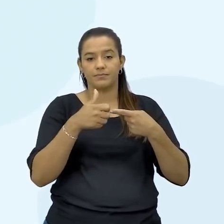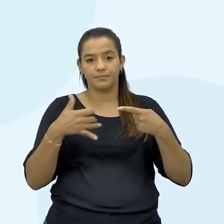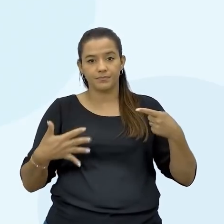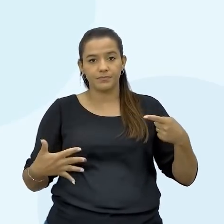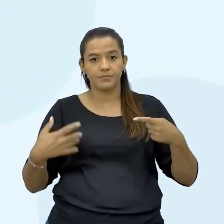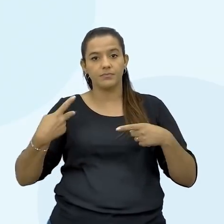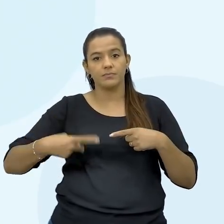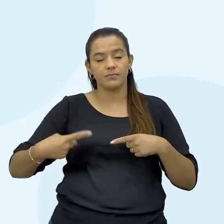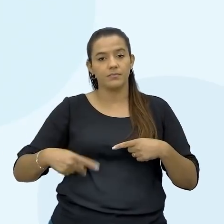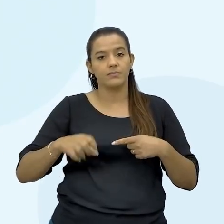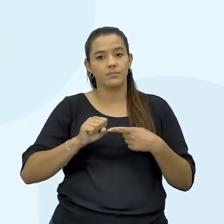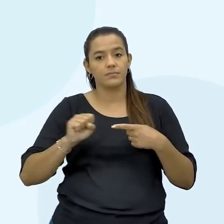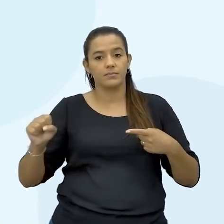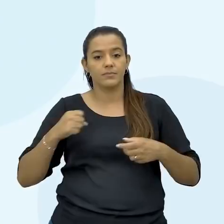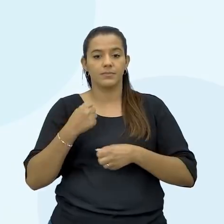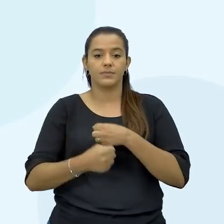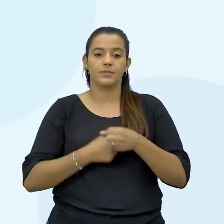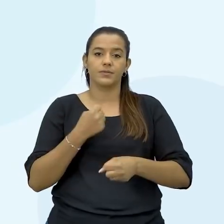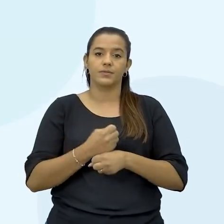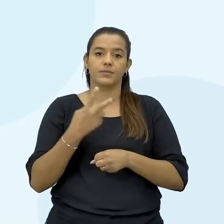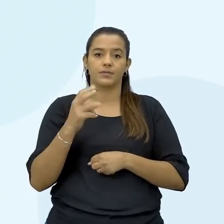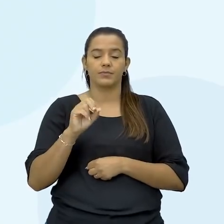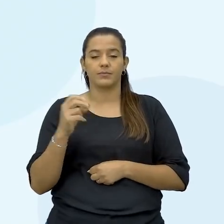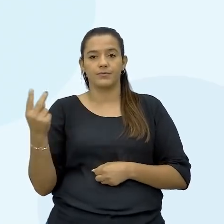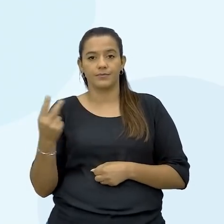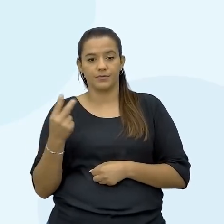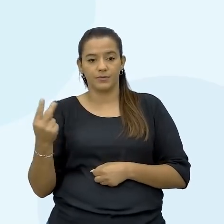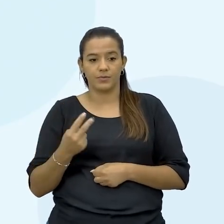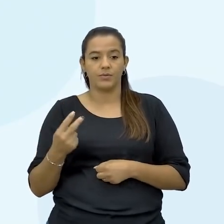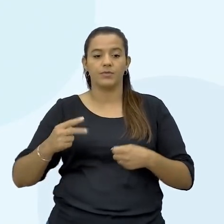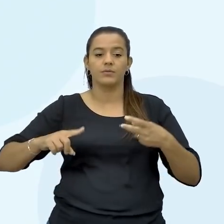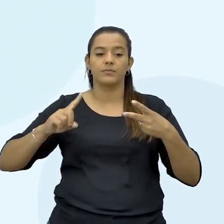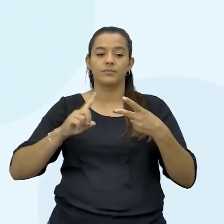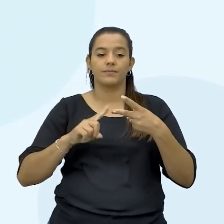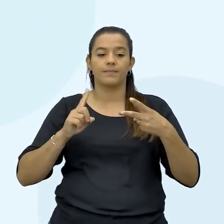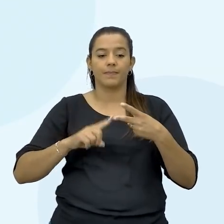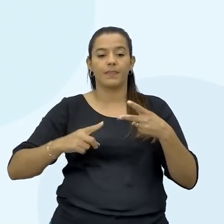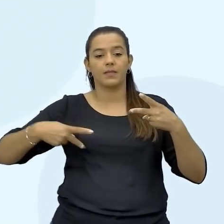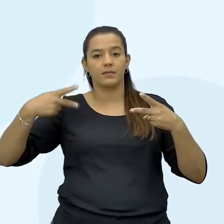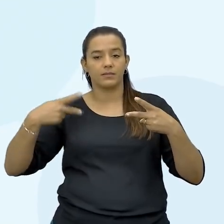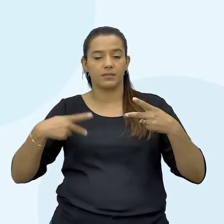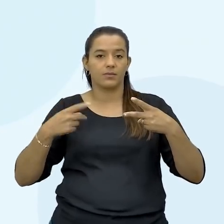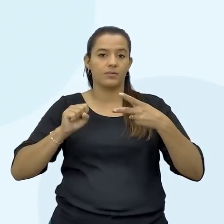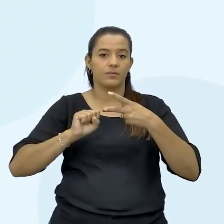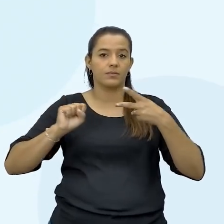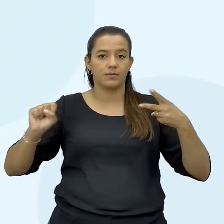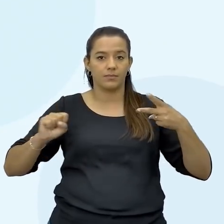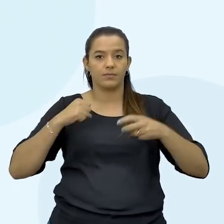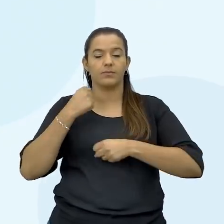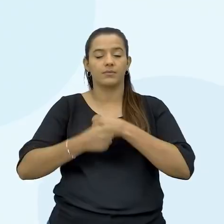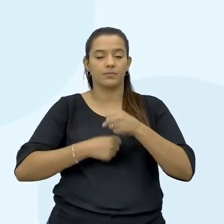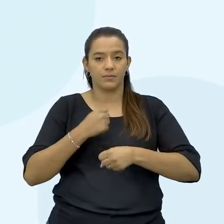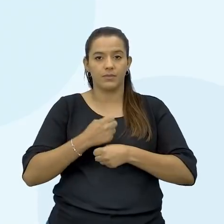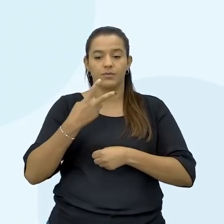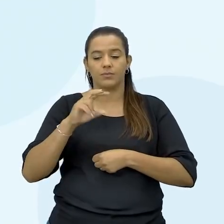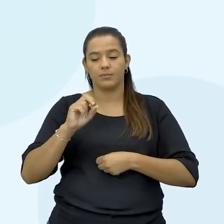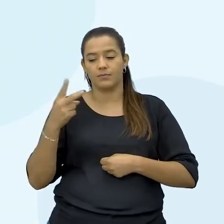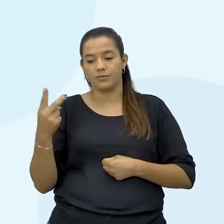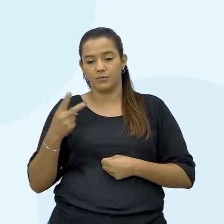primeiro semestre de 2022, a segunda unidade curricular no segundo semestre de